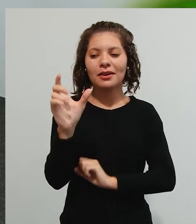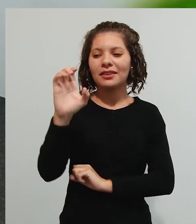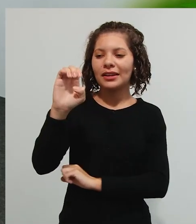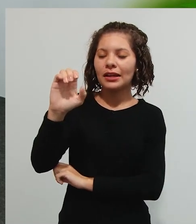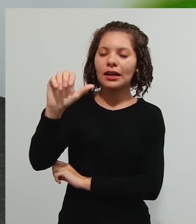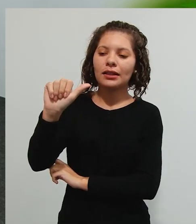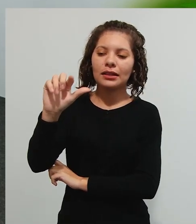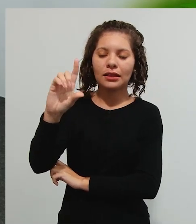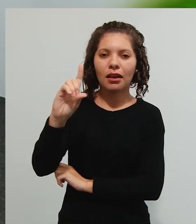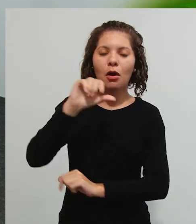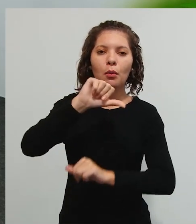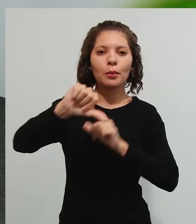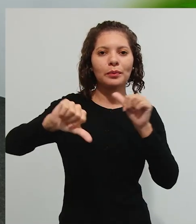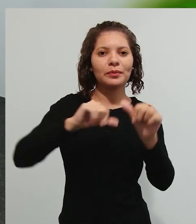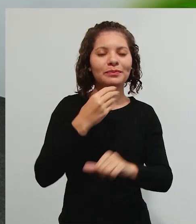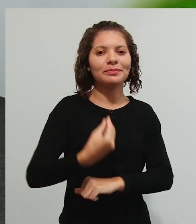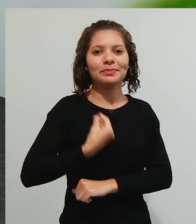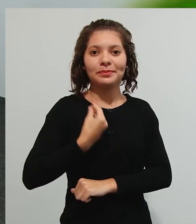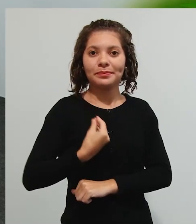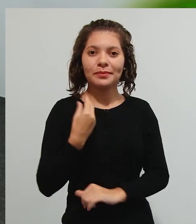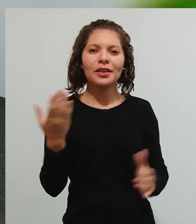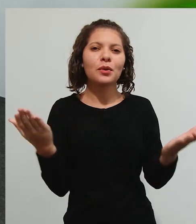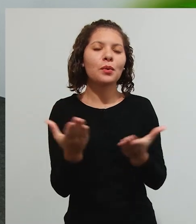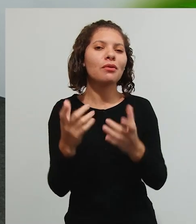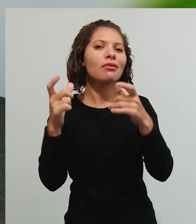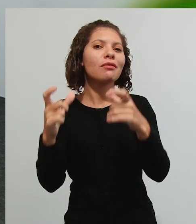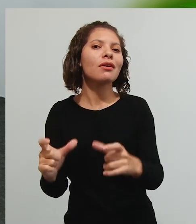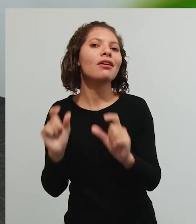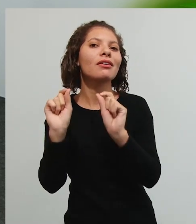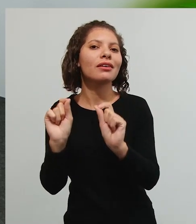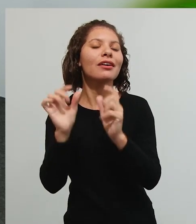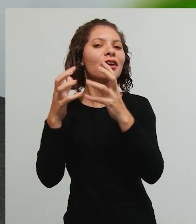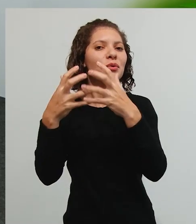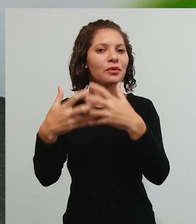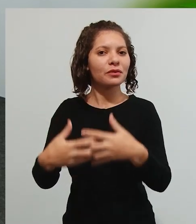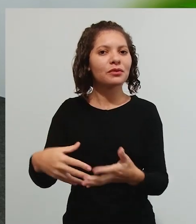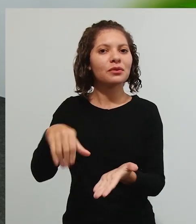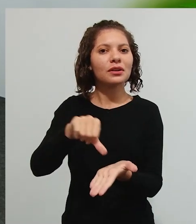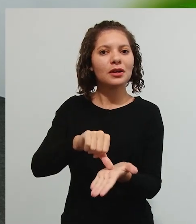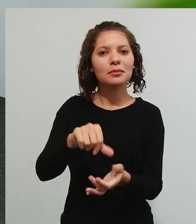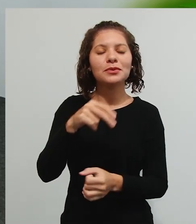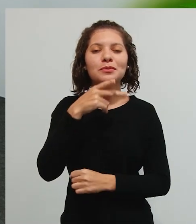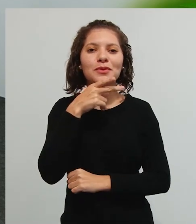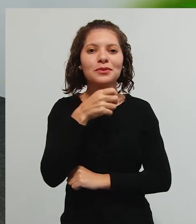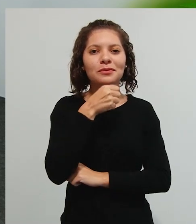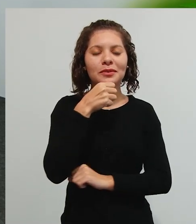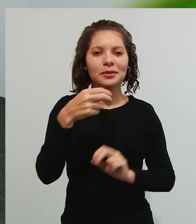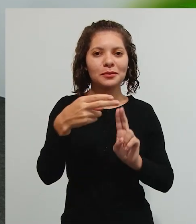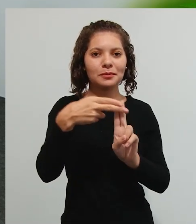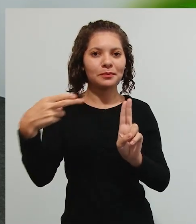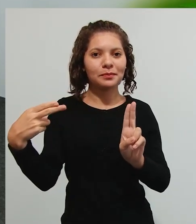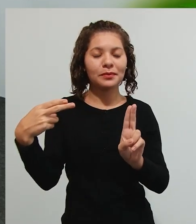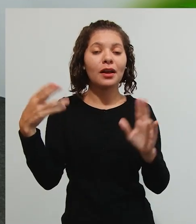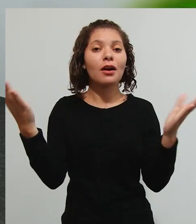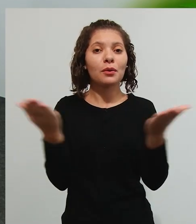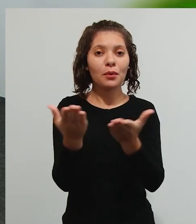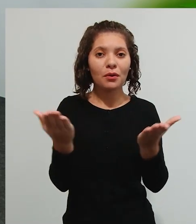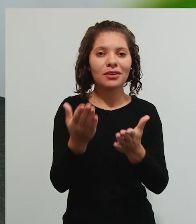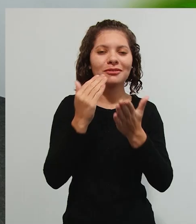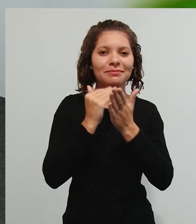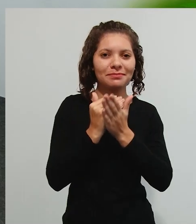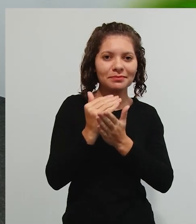e está escrito EAD Mudando Realidades. E eu falo aqui do IFRO Campus Porto Velho, Zona Norte. E